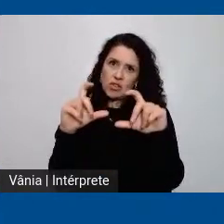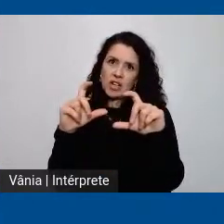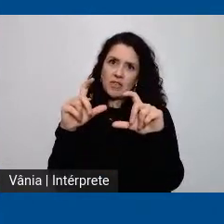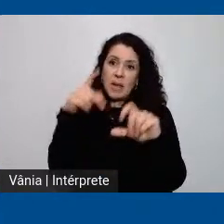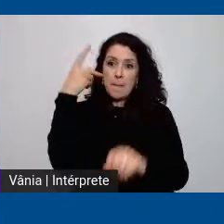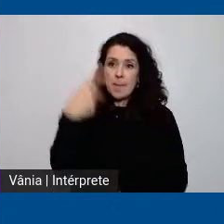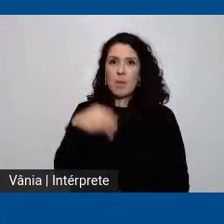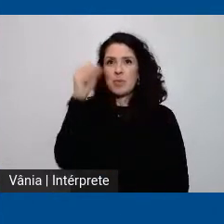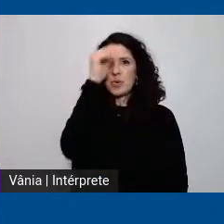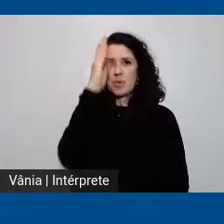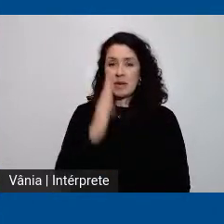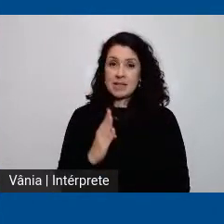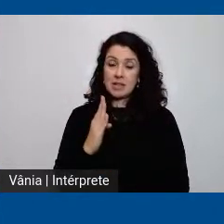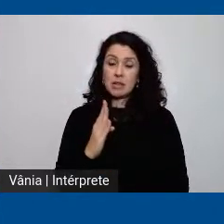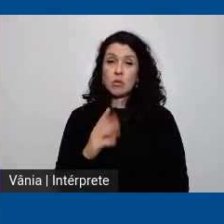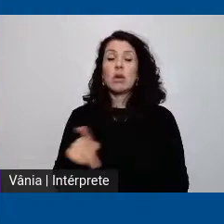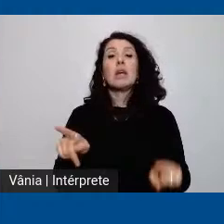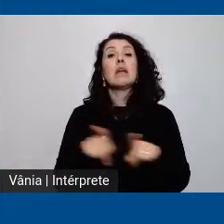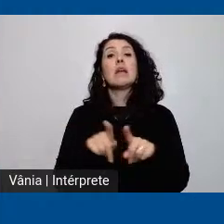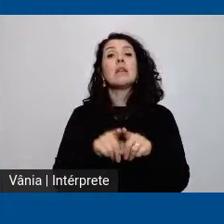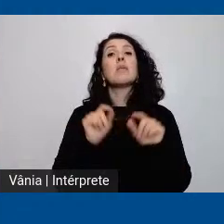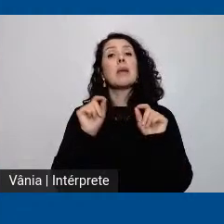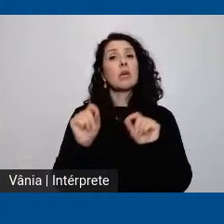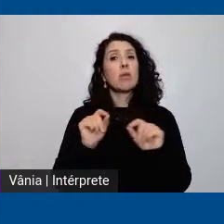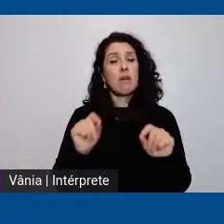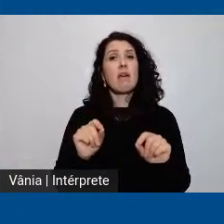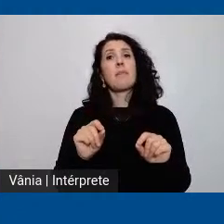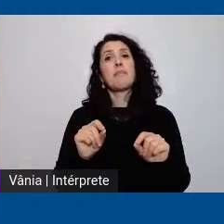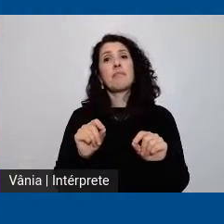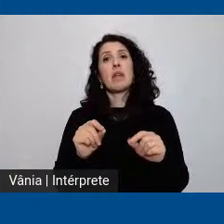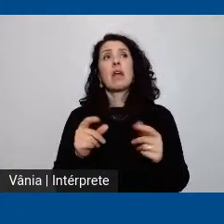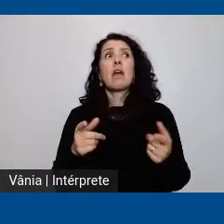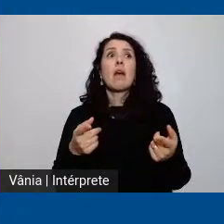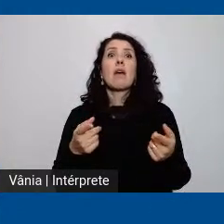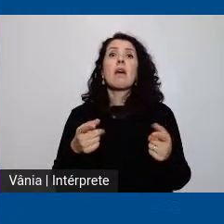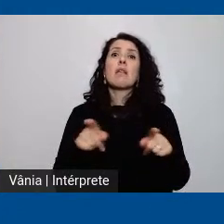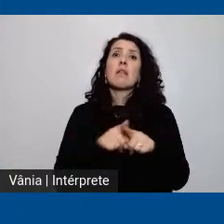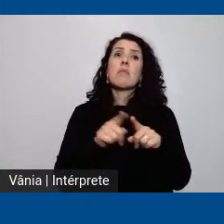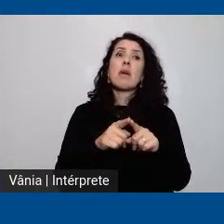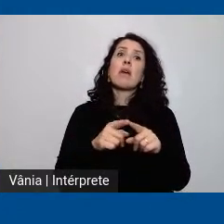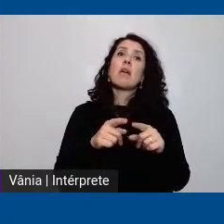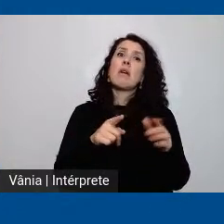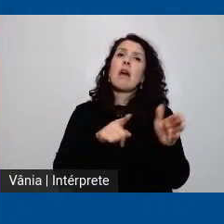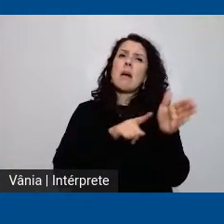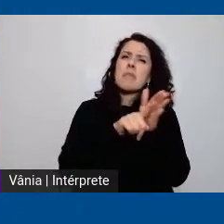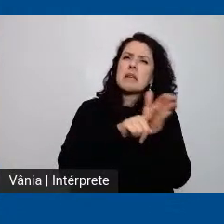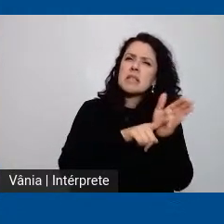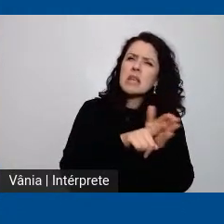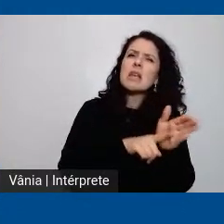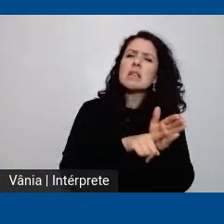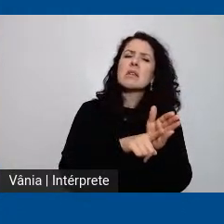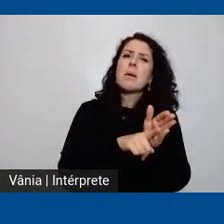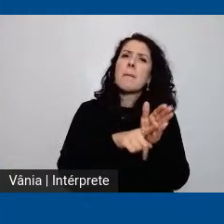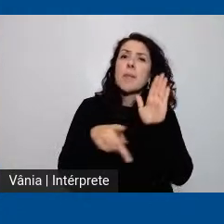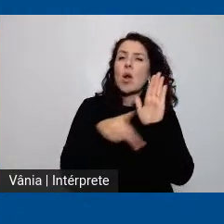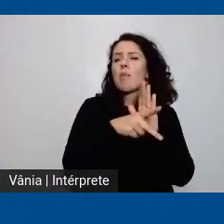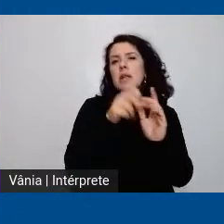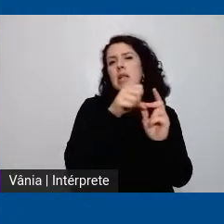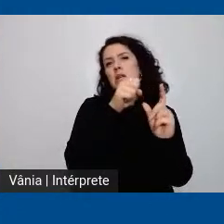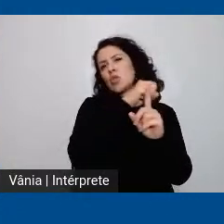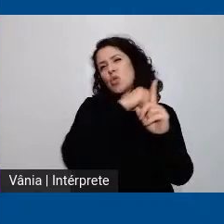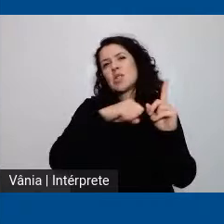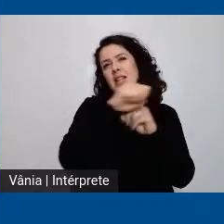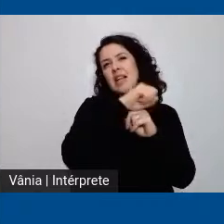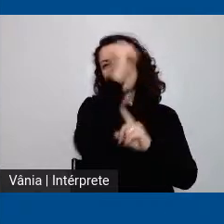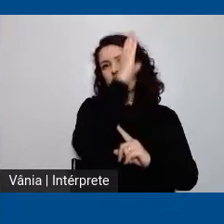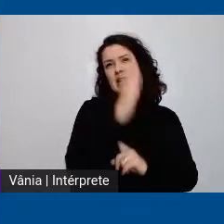eu disse, se confunde com a pesquisa da própria sociedade brasileira, né? Porque a